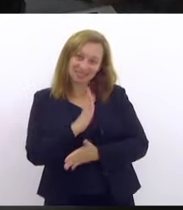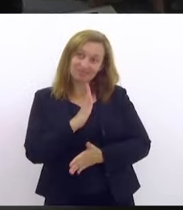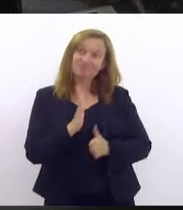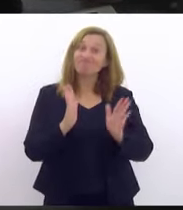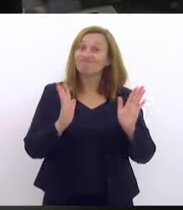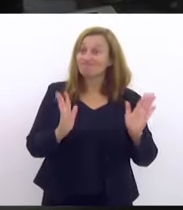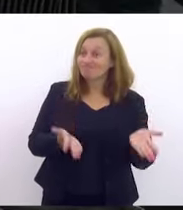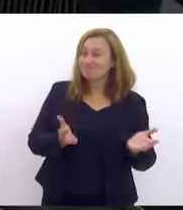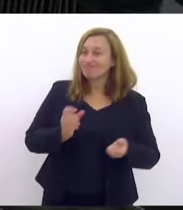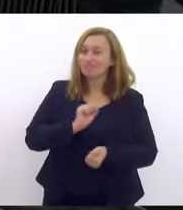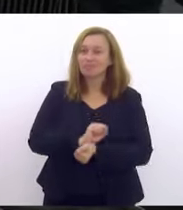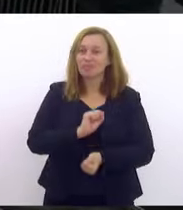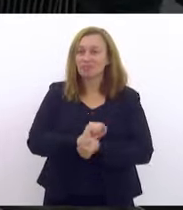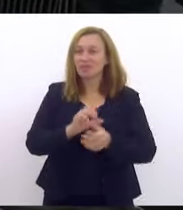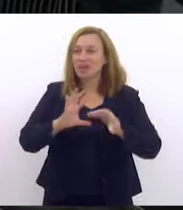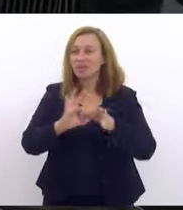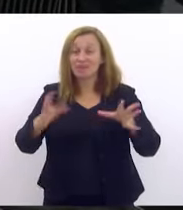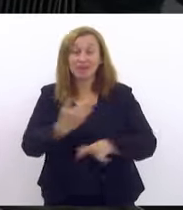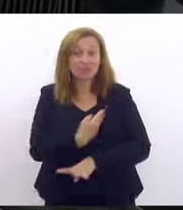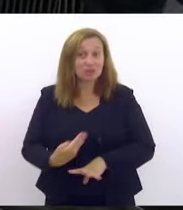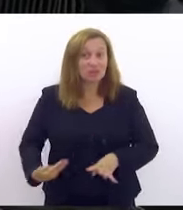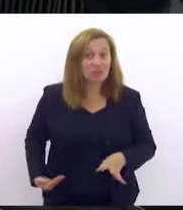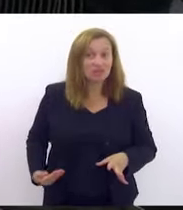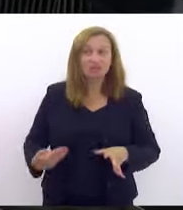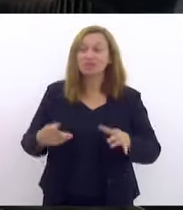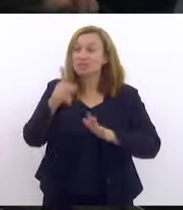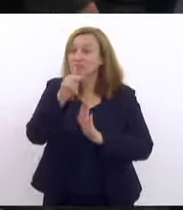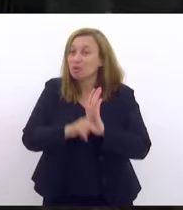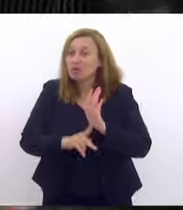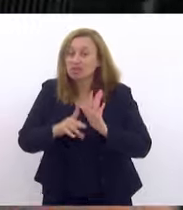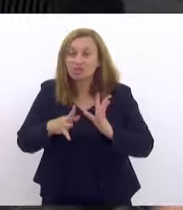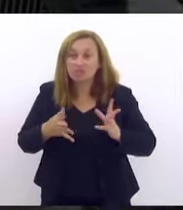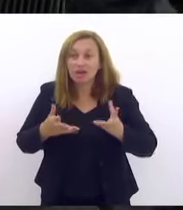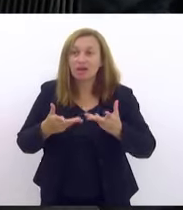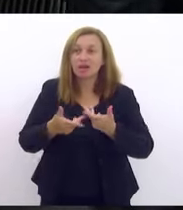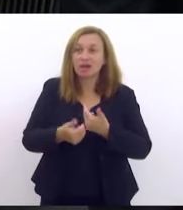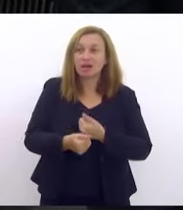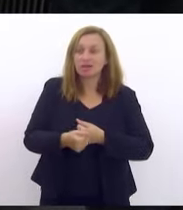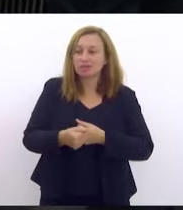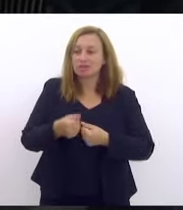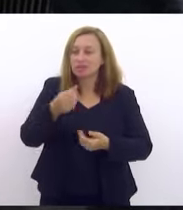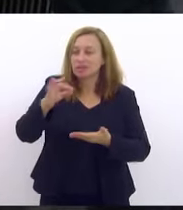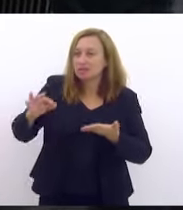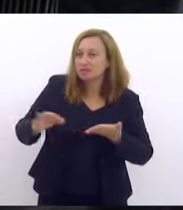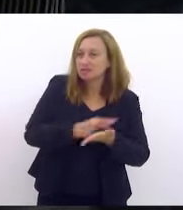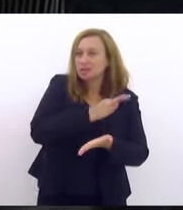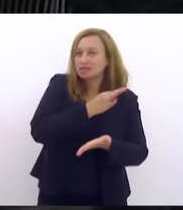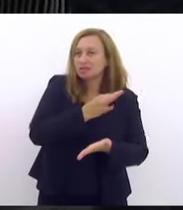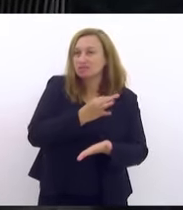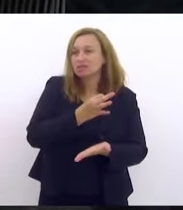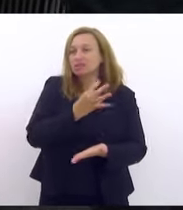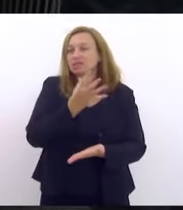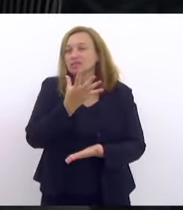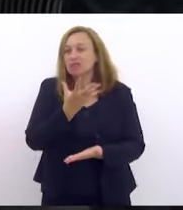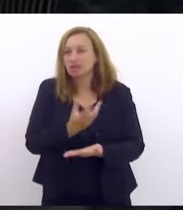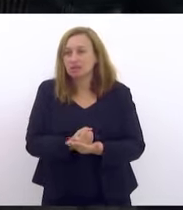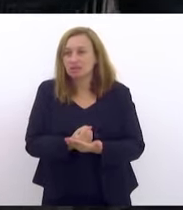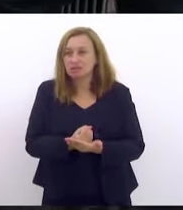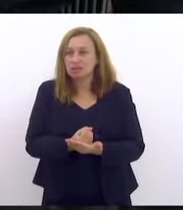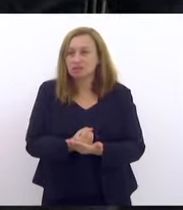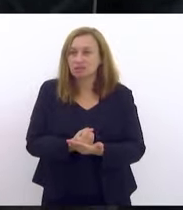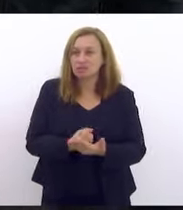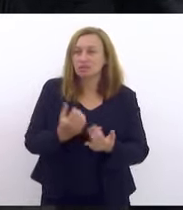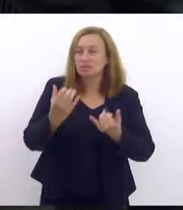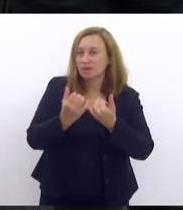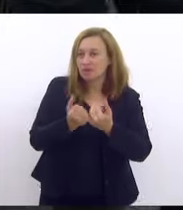agora aguardando a sanção desse projeto que institui o programa de registro dos nossos patrimônios vivos. A ideia